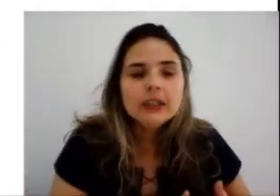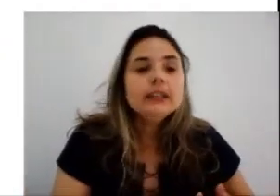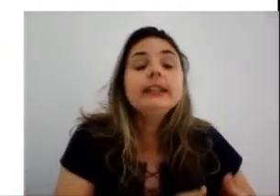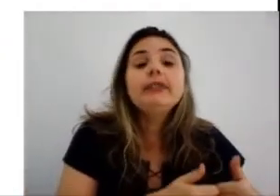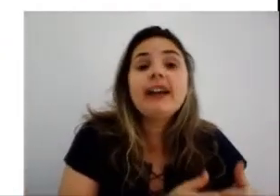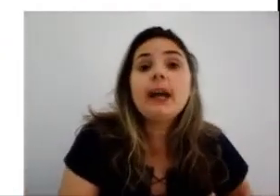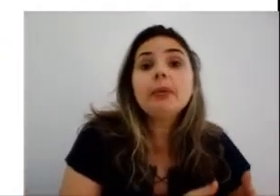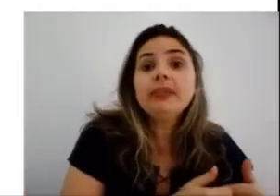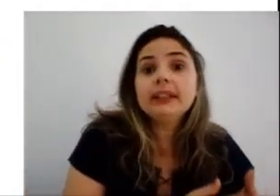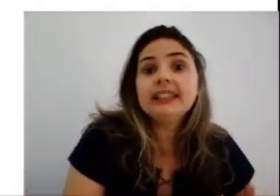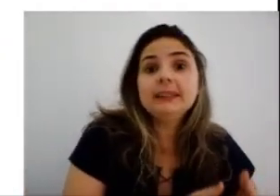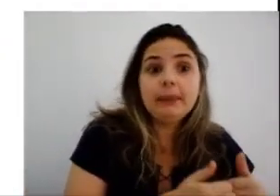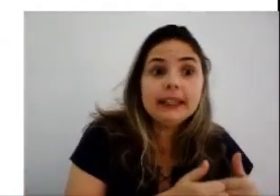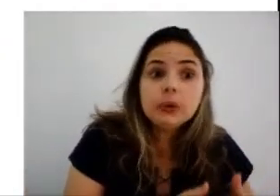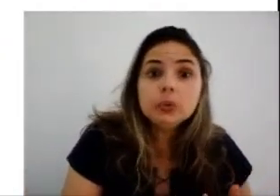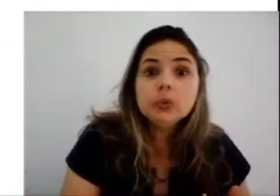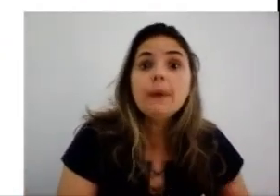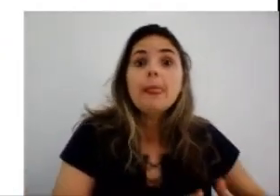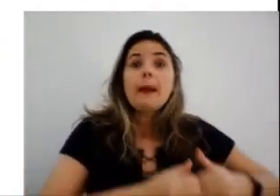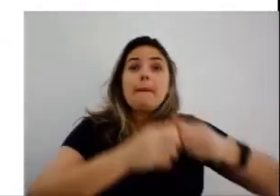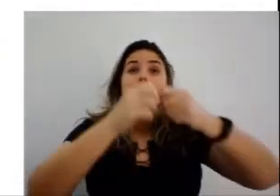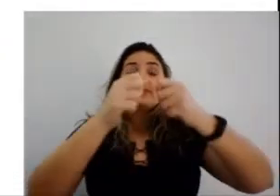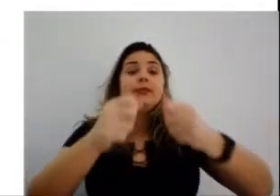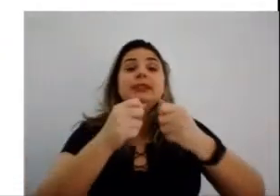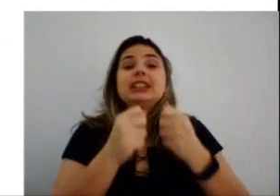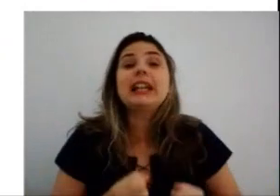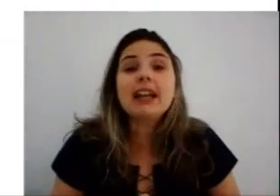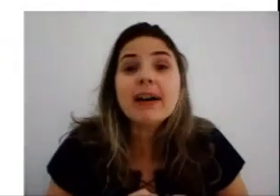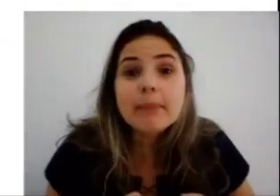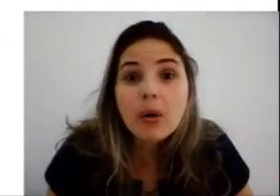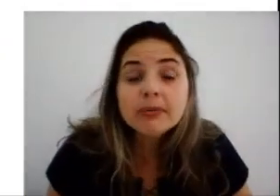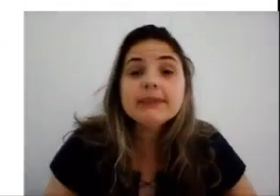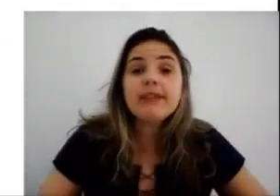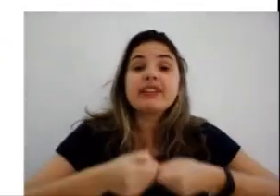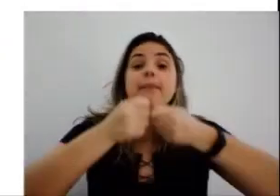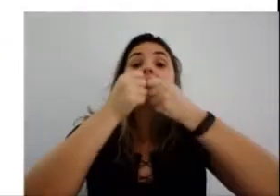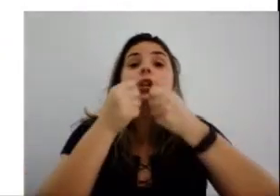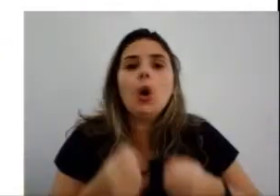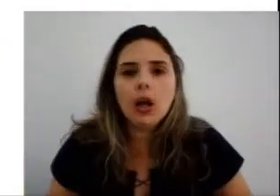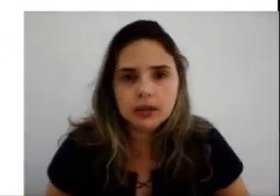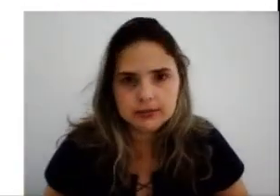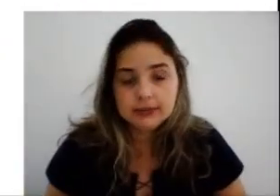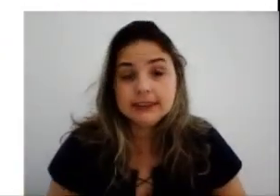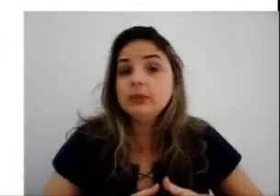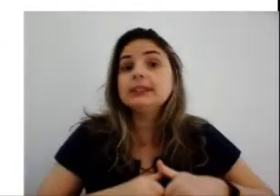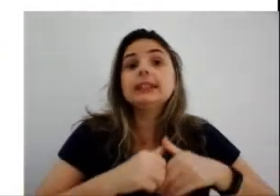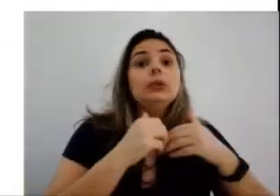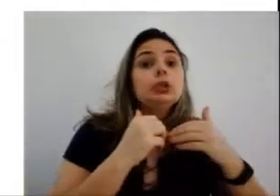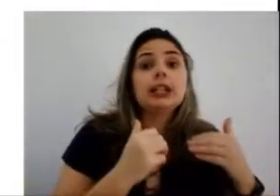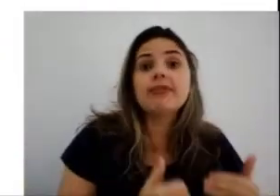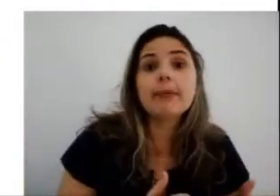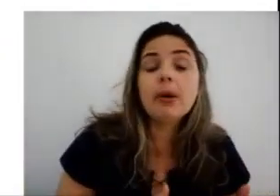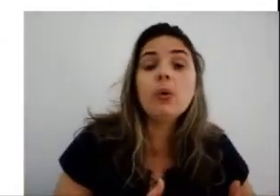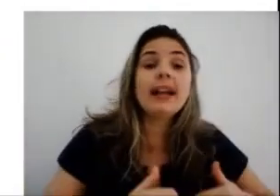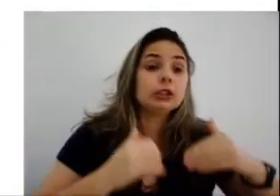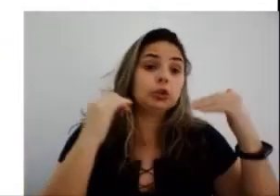geral, que vai aproveitar esse período. Se você já estava bom, você vai ficar melhor. Se você não